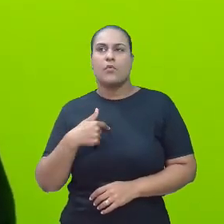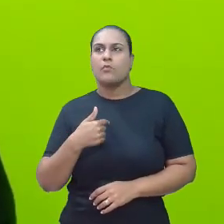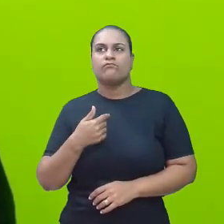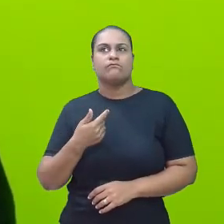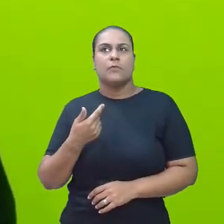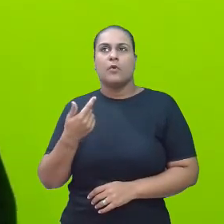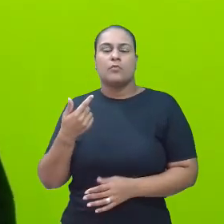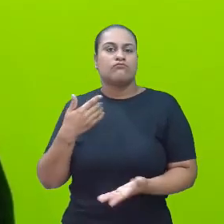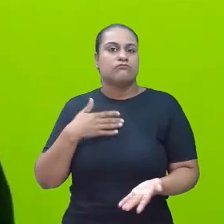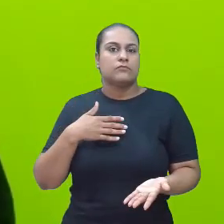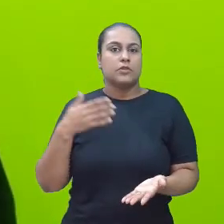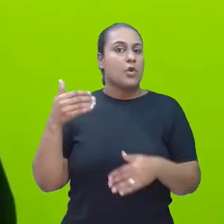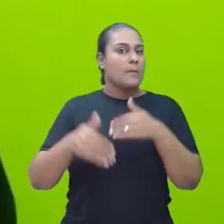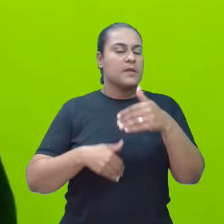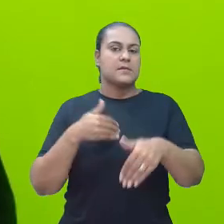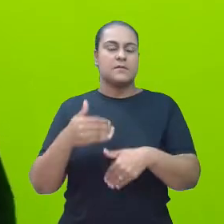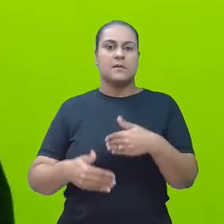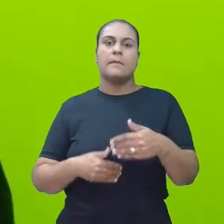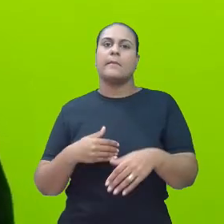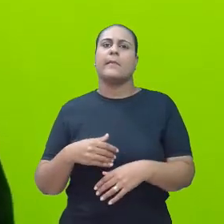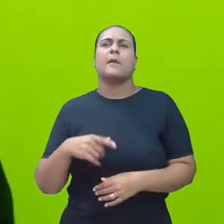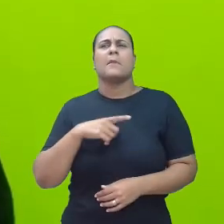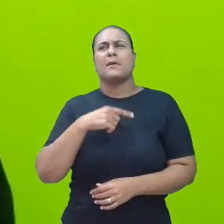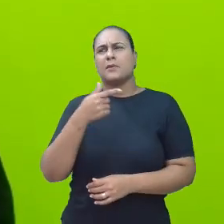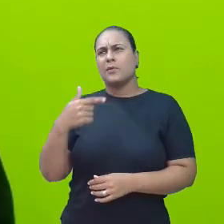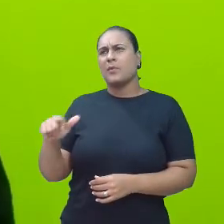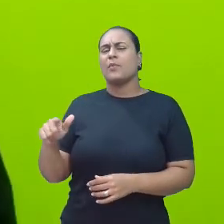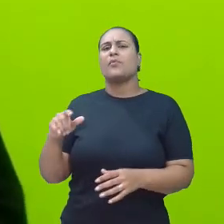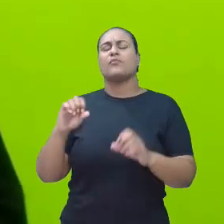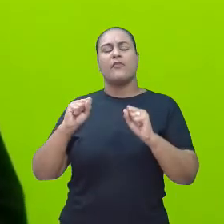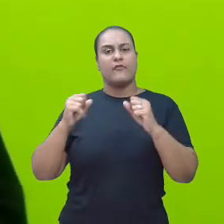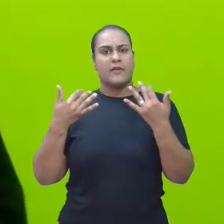de cavalhada.